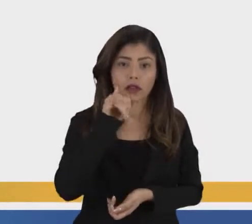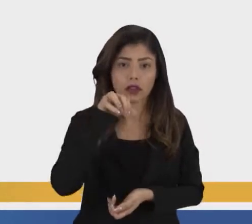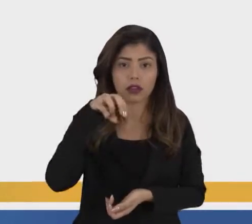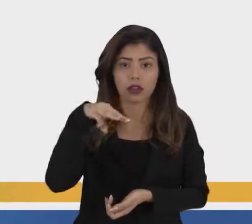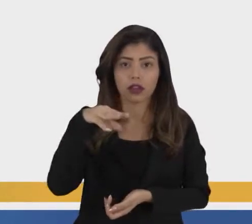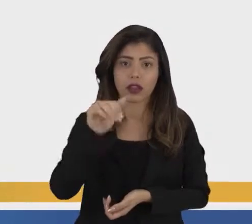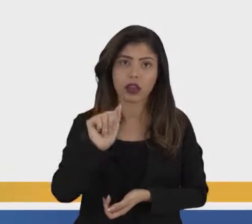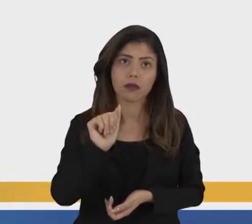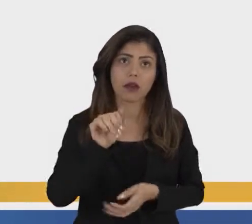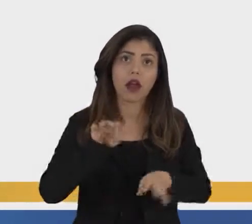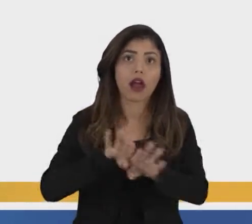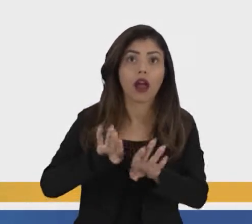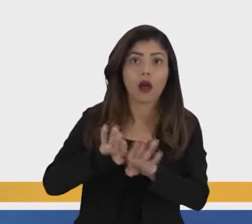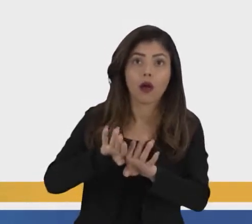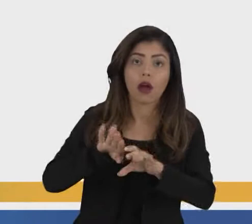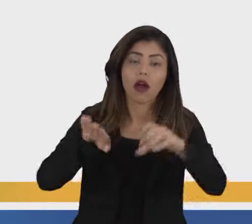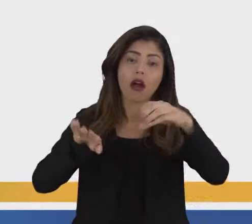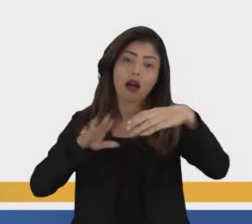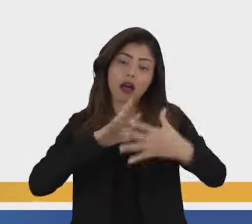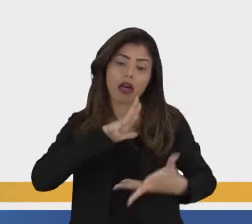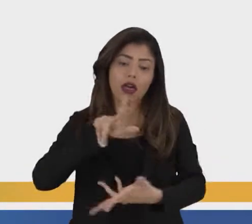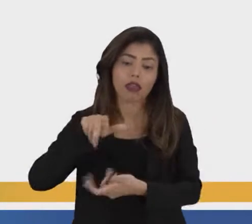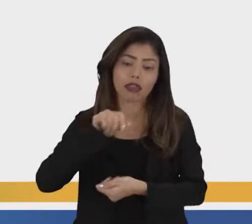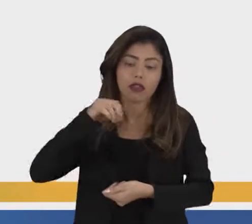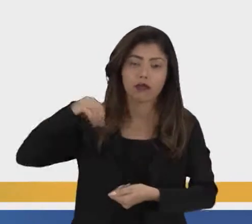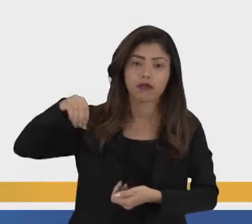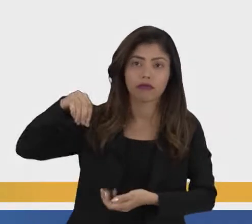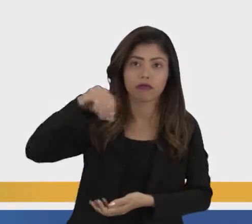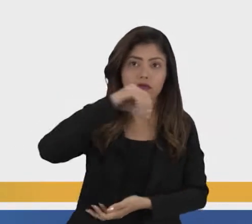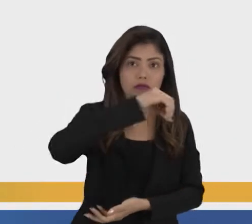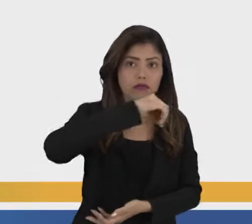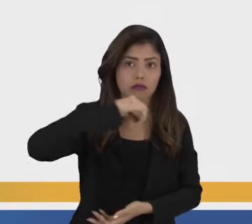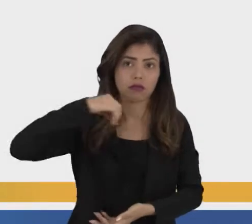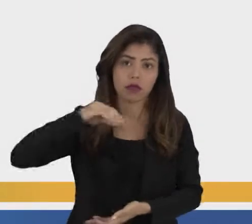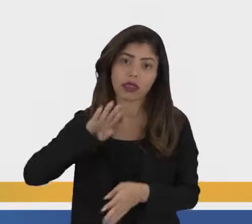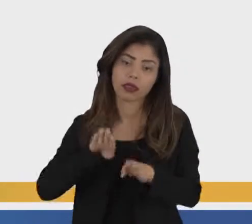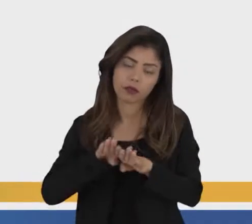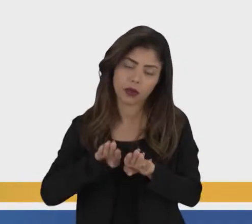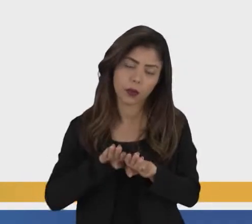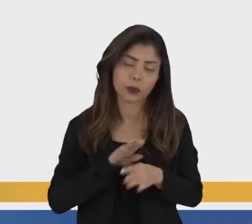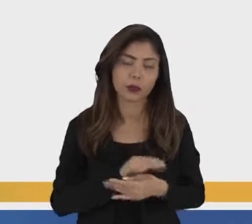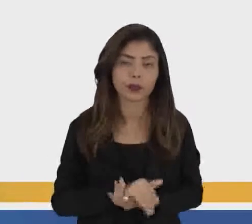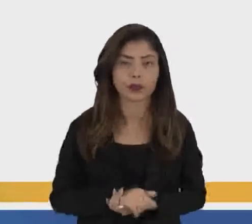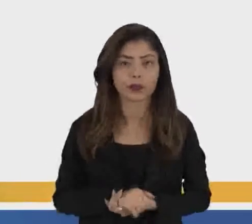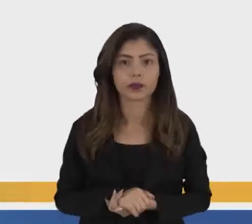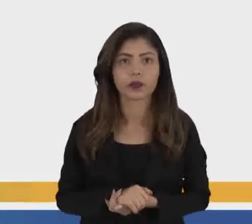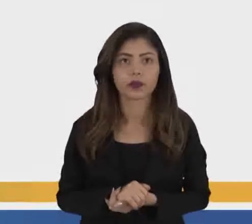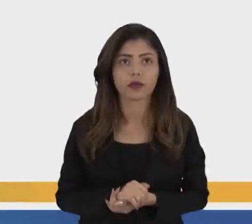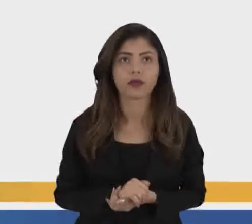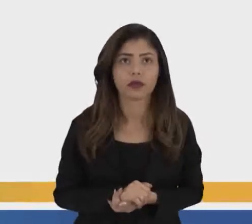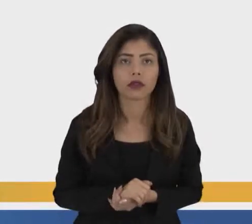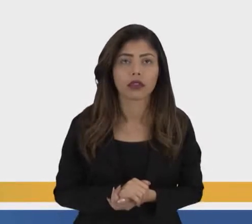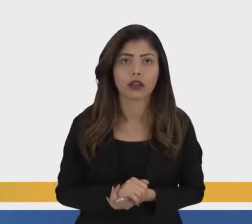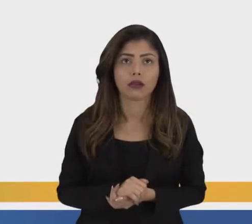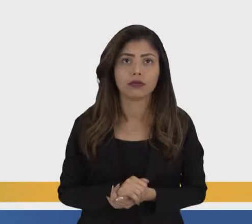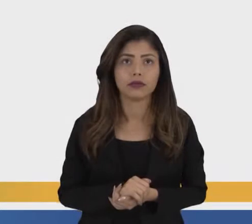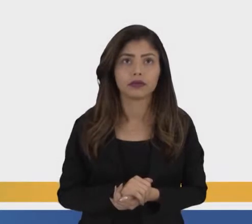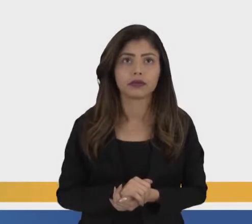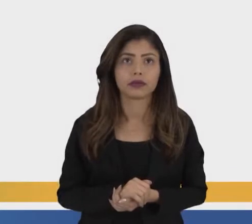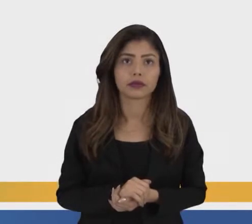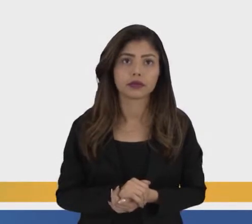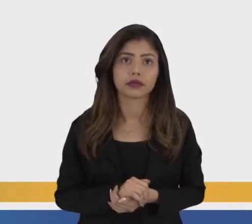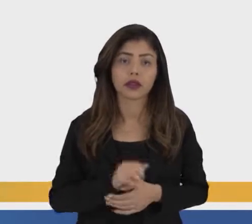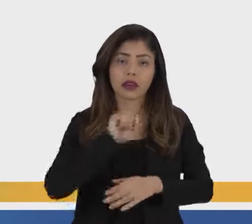o satélite e a Terra, né? Que nós também conhecemos como força gravitacional. Tudo bem? Então, nós temos aí